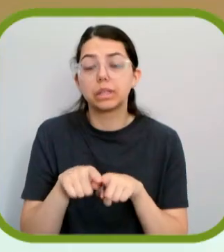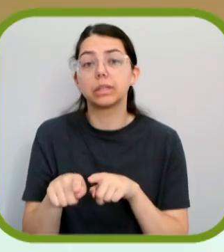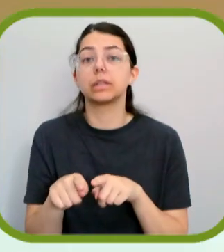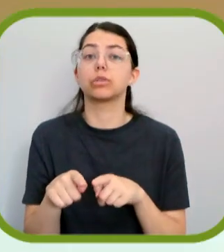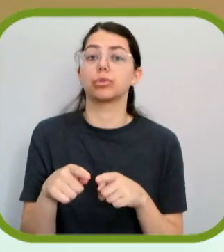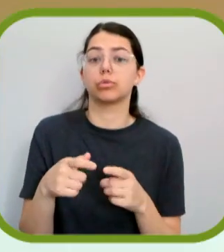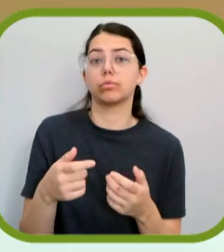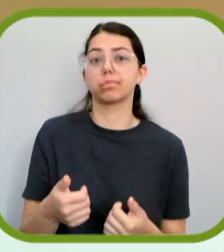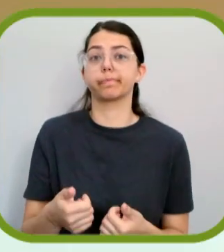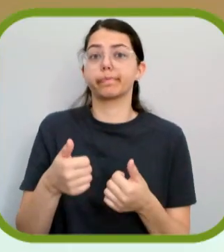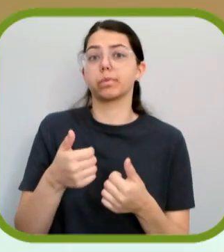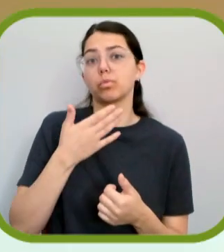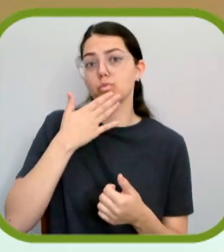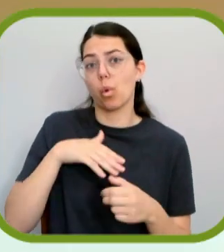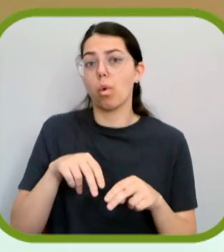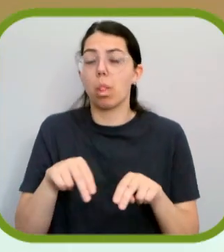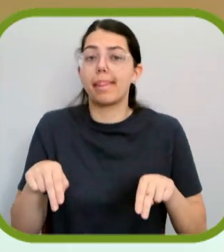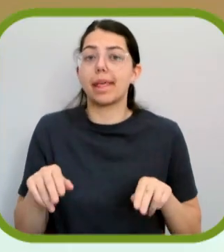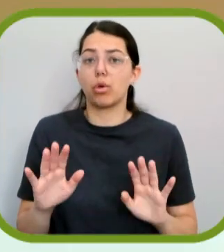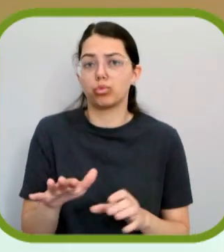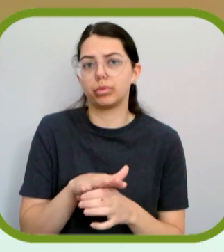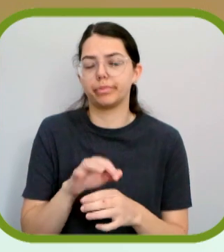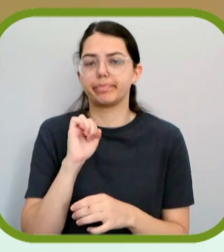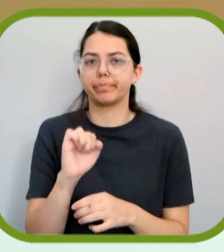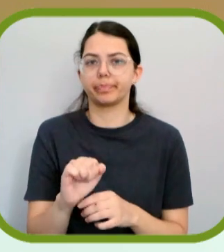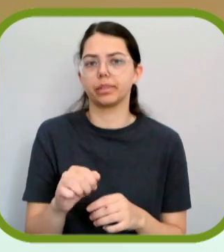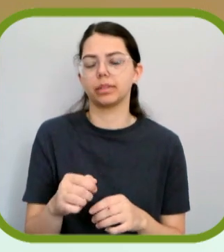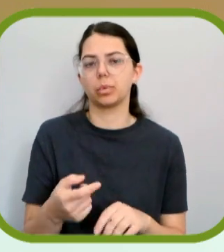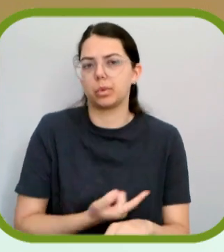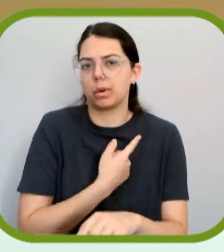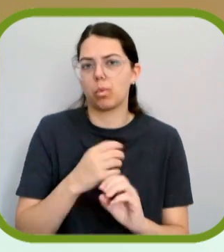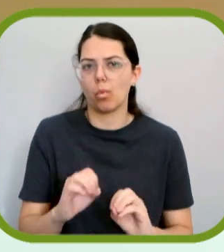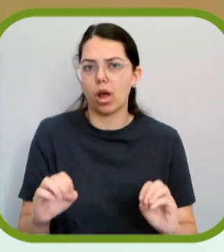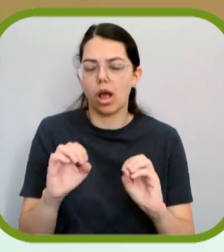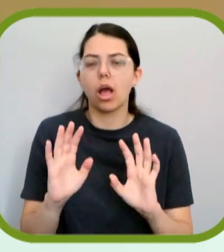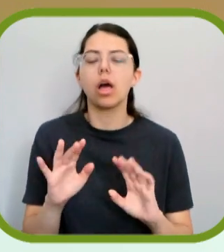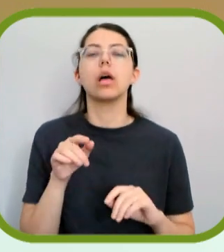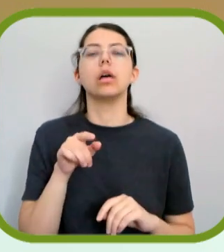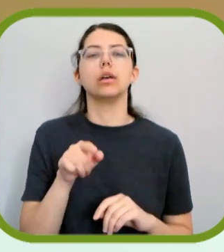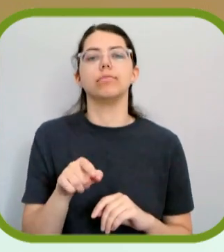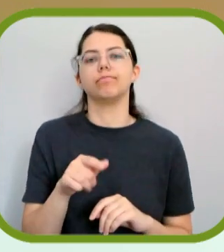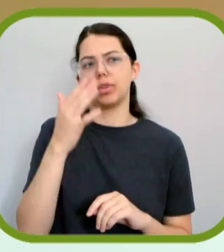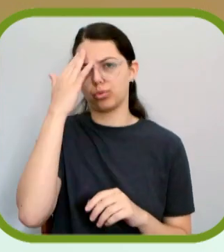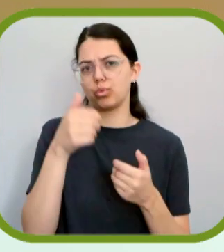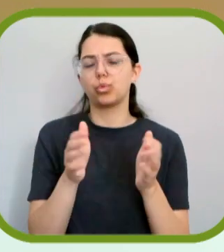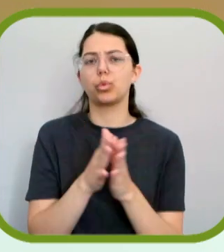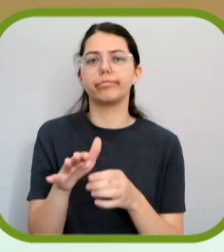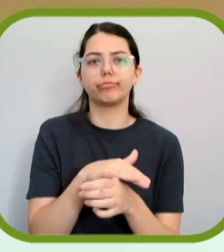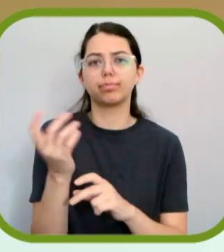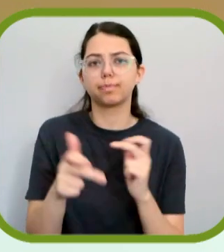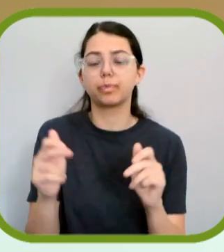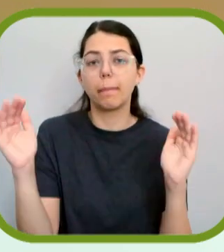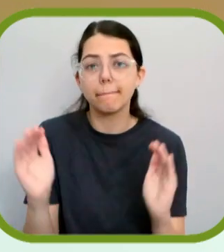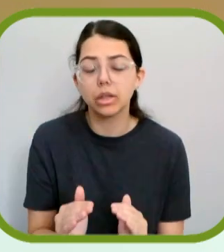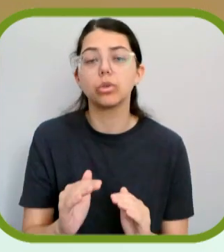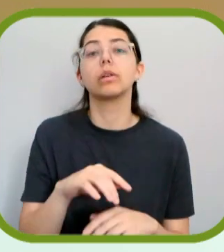dentro de partidos que são também mais centrais, mais neutrais neste tipo de situações, acho que todos eles querem que este